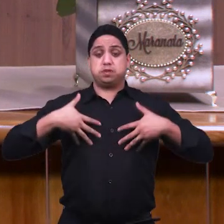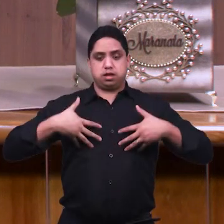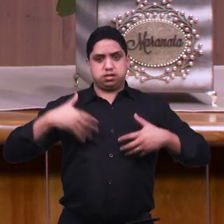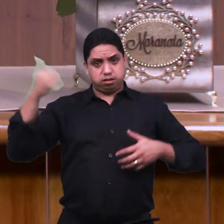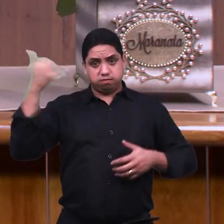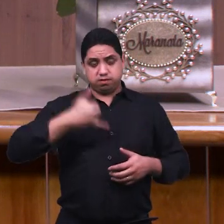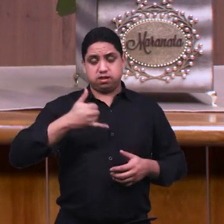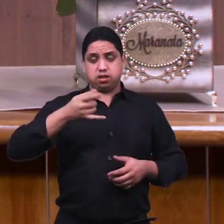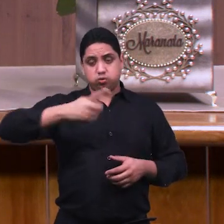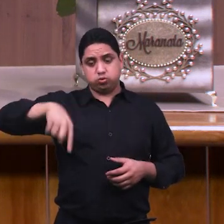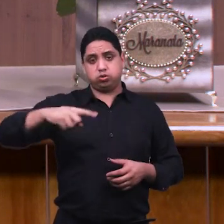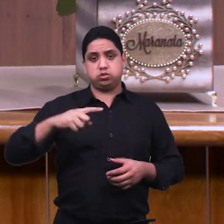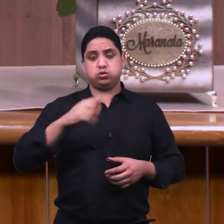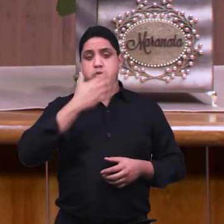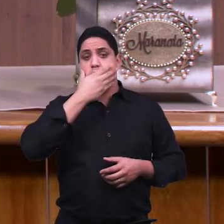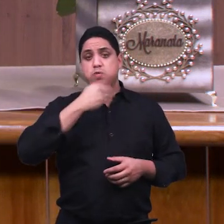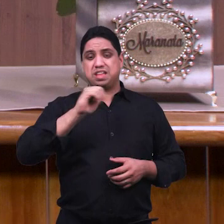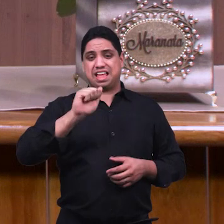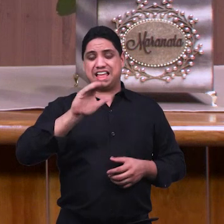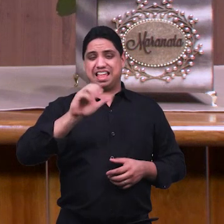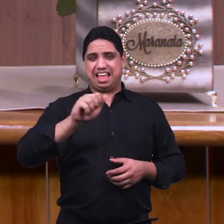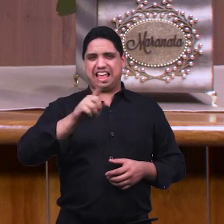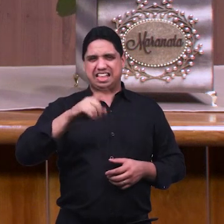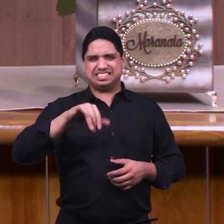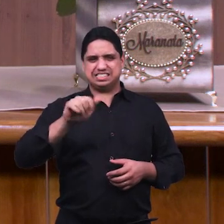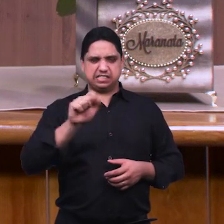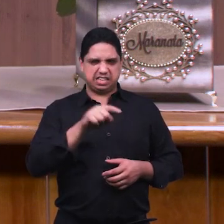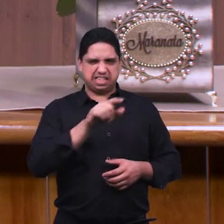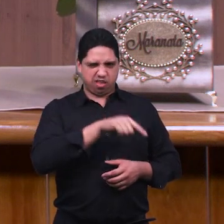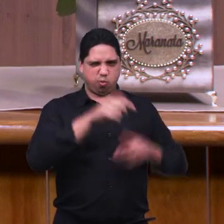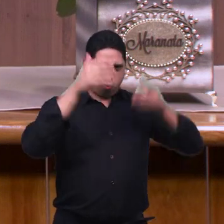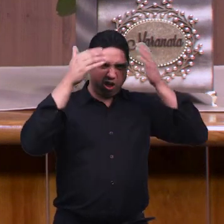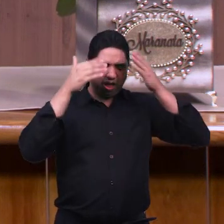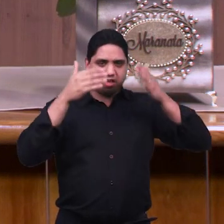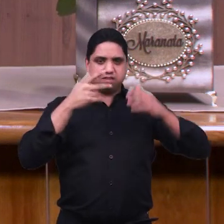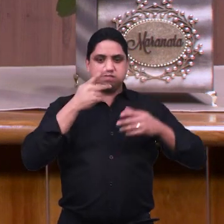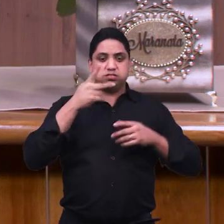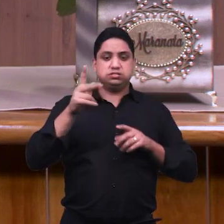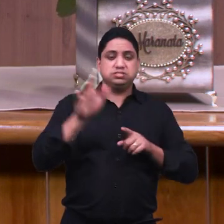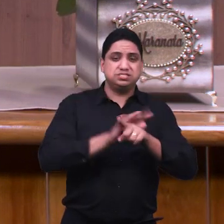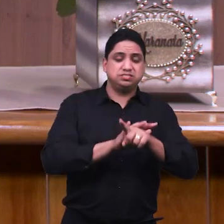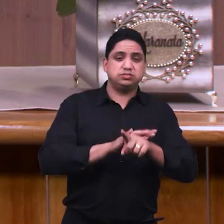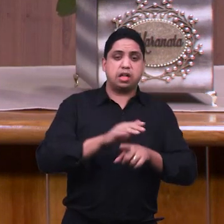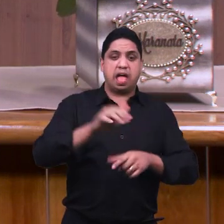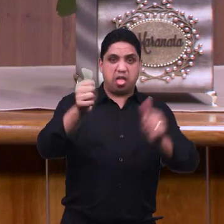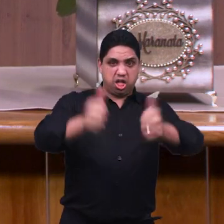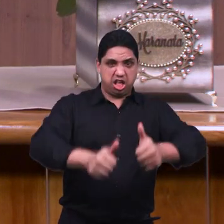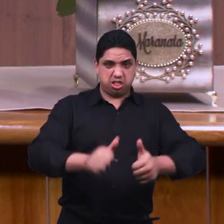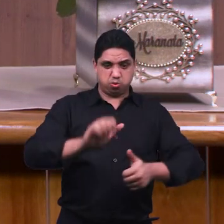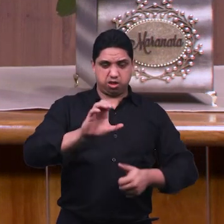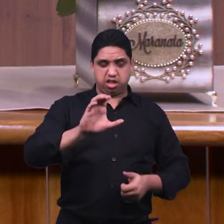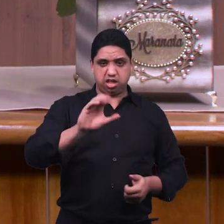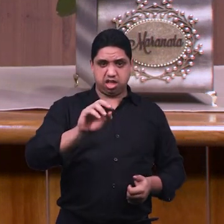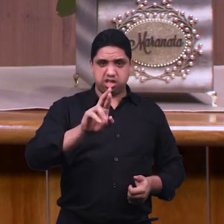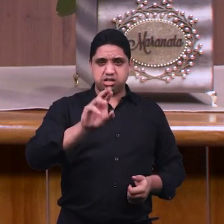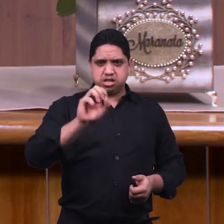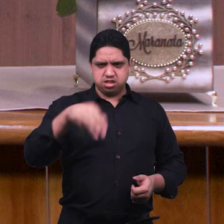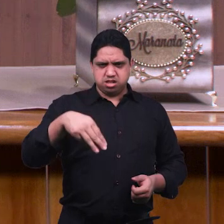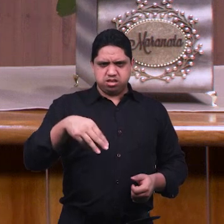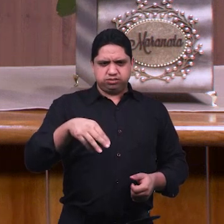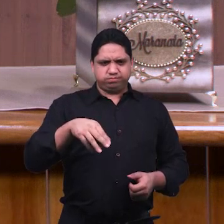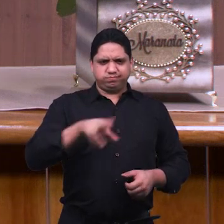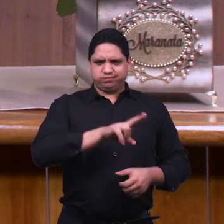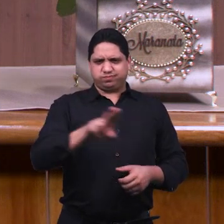homem. Esse Acasias, quando ele foi consultar a Deus Ecrom, que é o chamado Deus Mosca, Baal-Zebub,